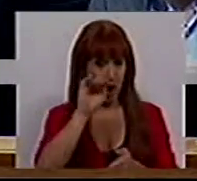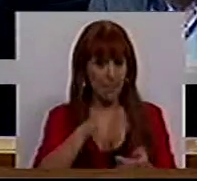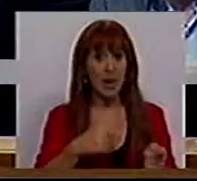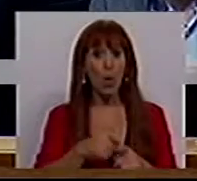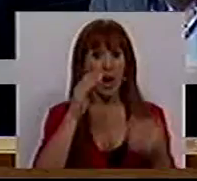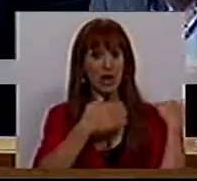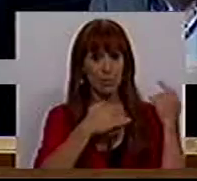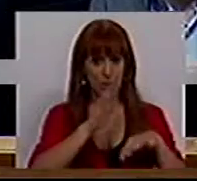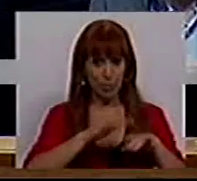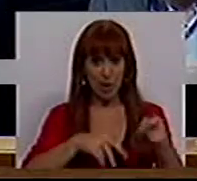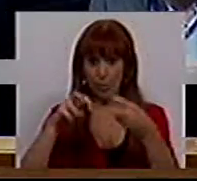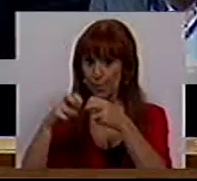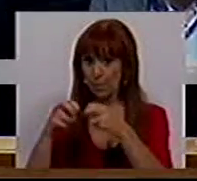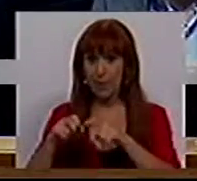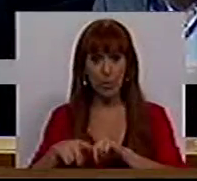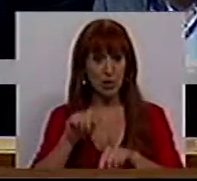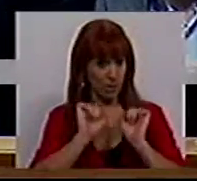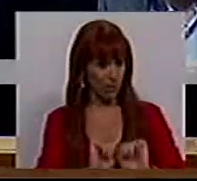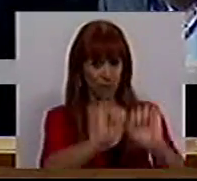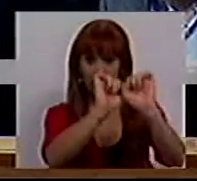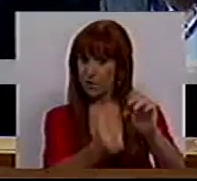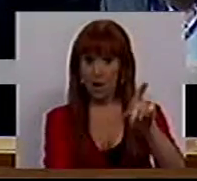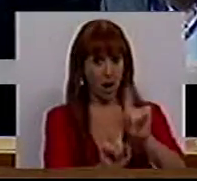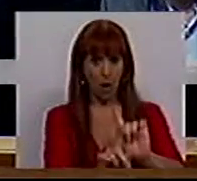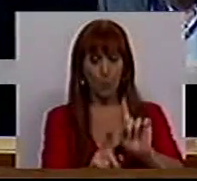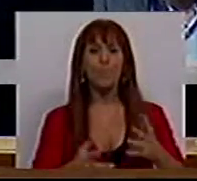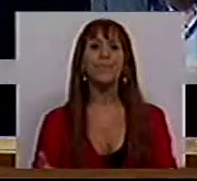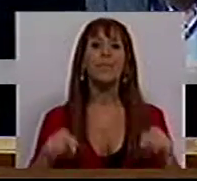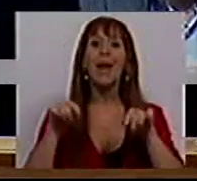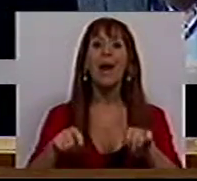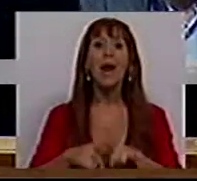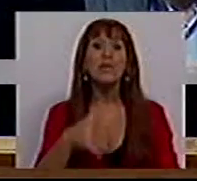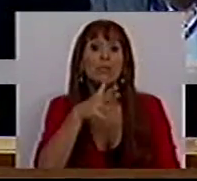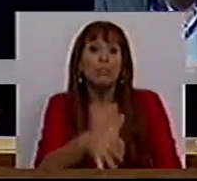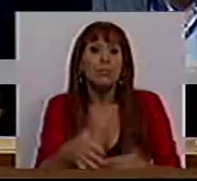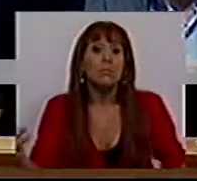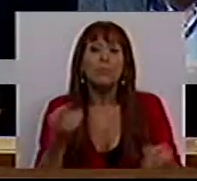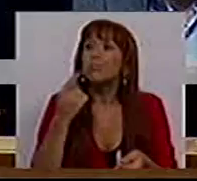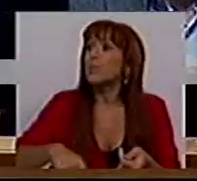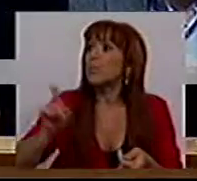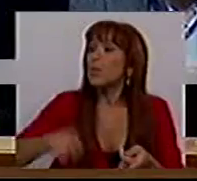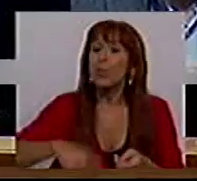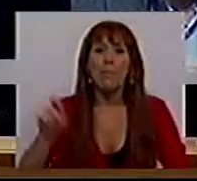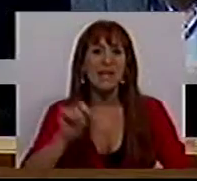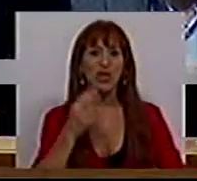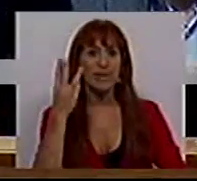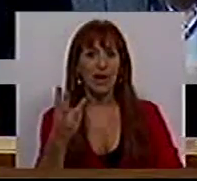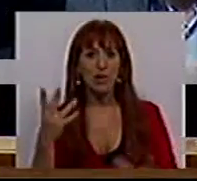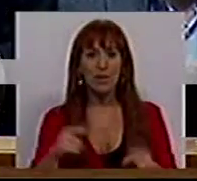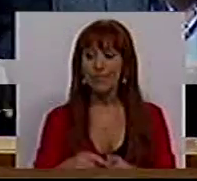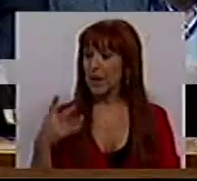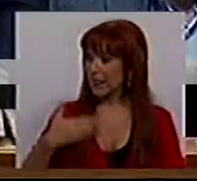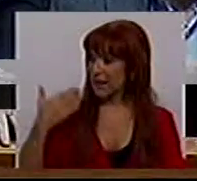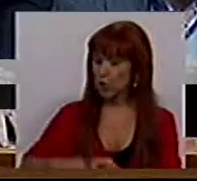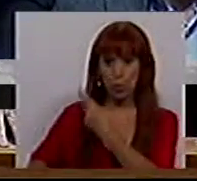chamados à responsabilidade por problemas que não foram criados por eles. E estas afirmações repetiram-se ao longo de 3 meses. Há